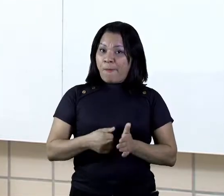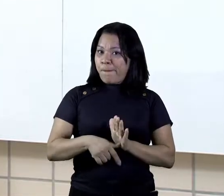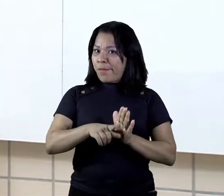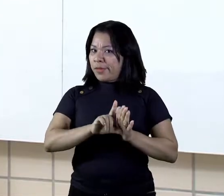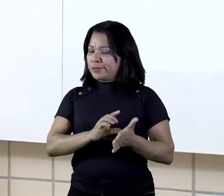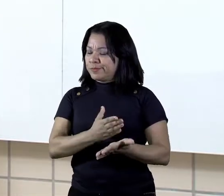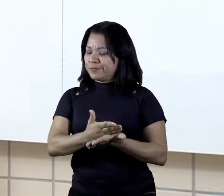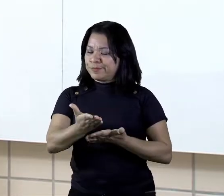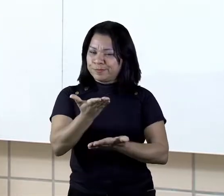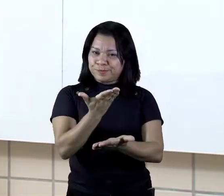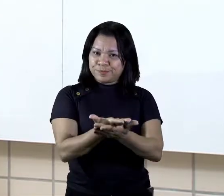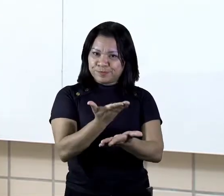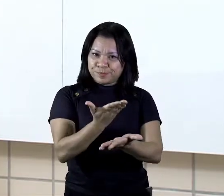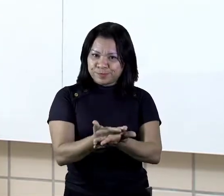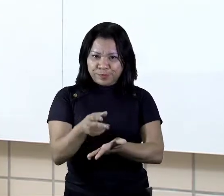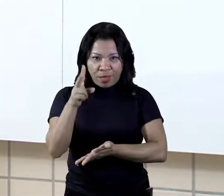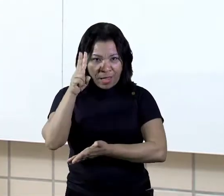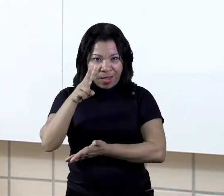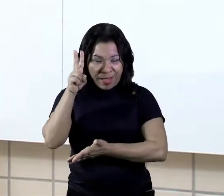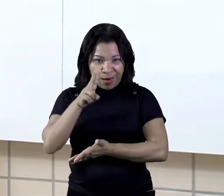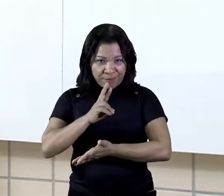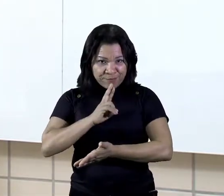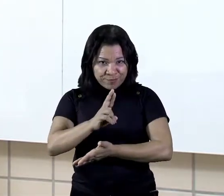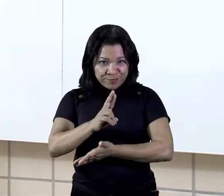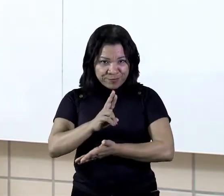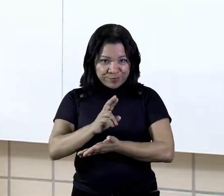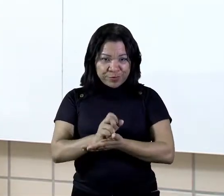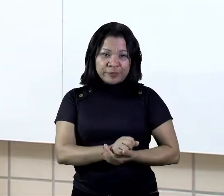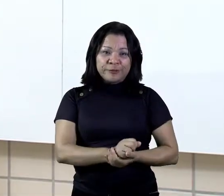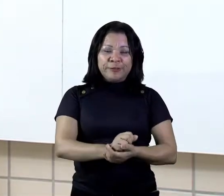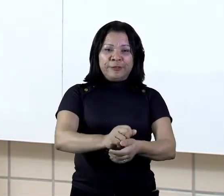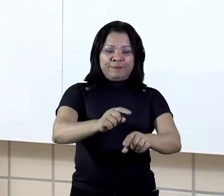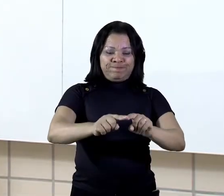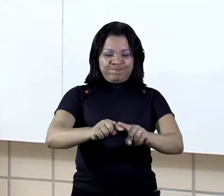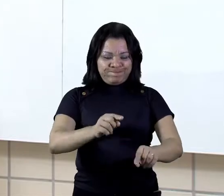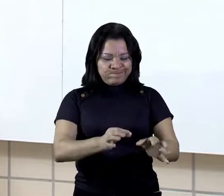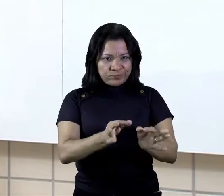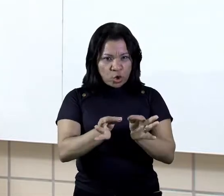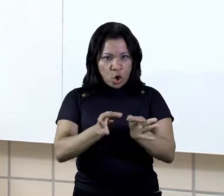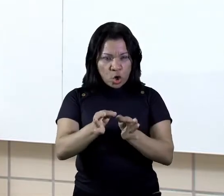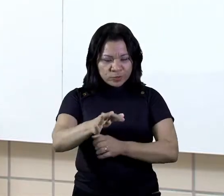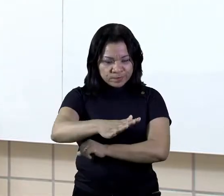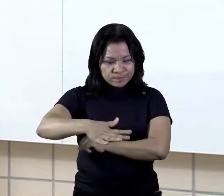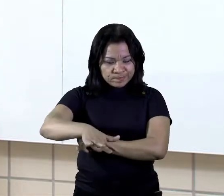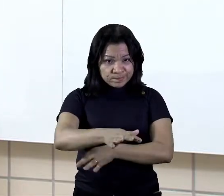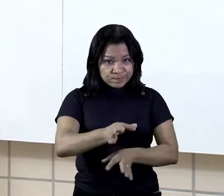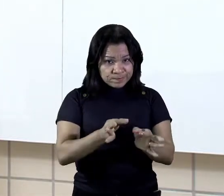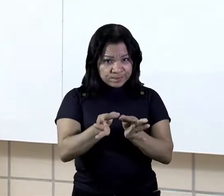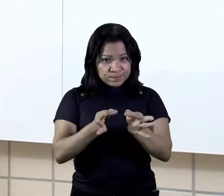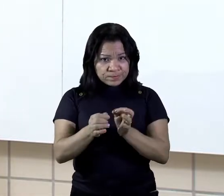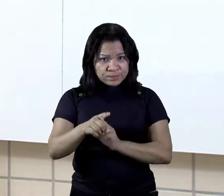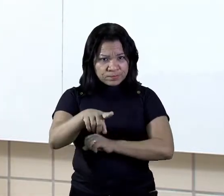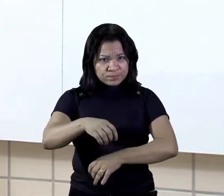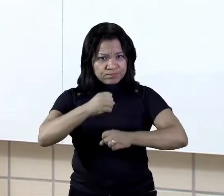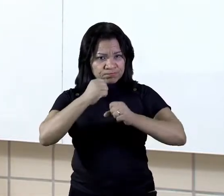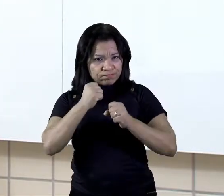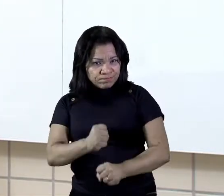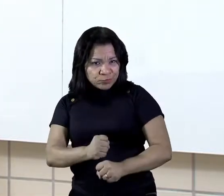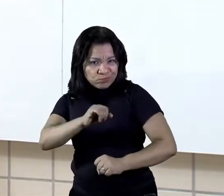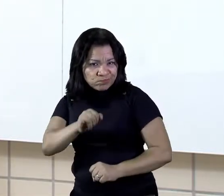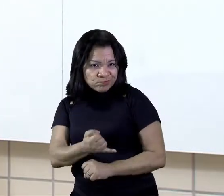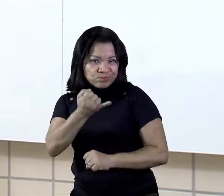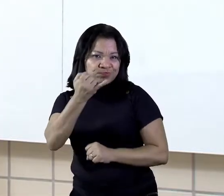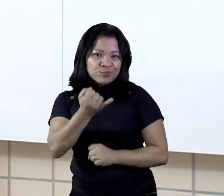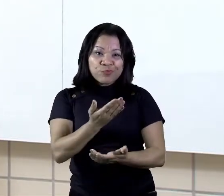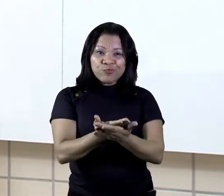nosso estudo, lembram do recadinho? Material organizado, espaço organizado, para que você possa ter um melhor aproveitamento